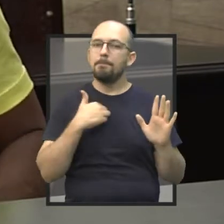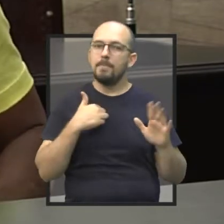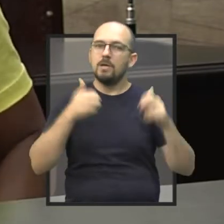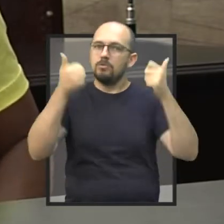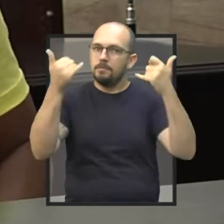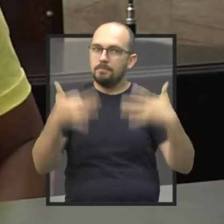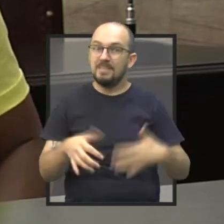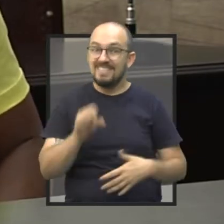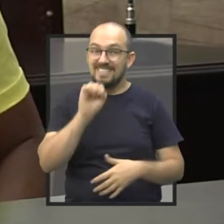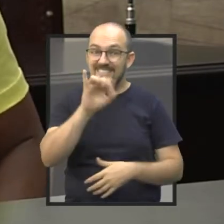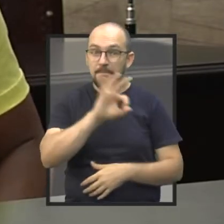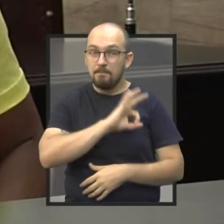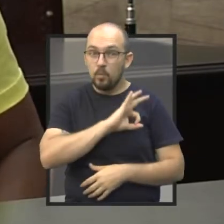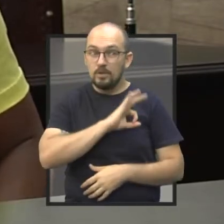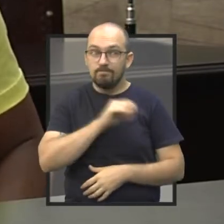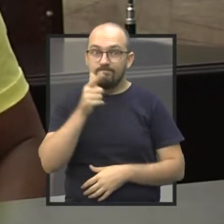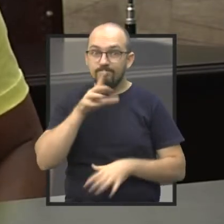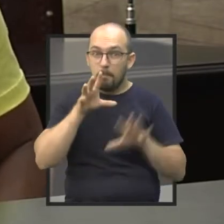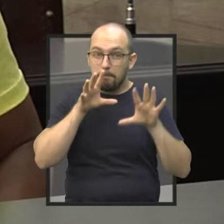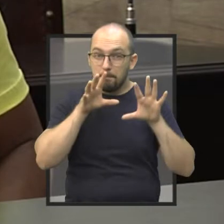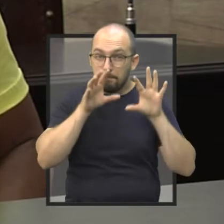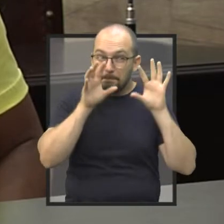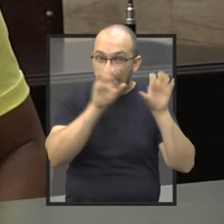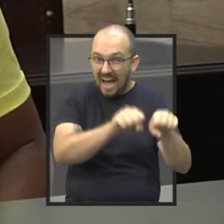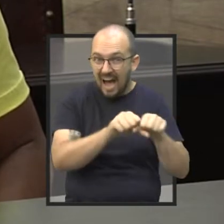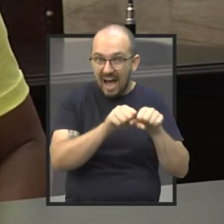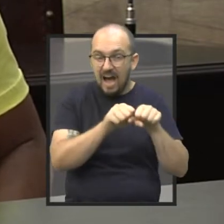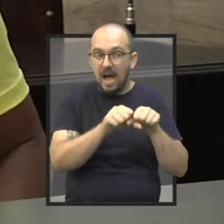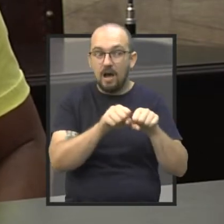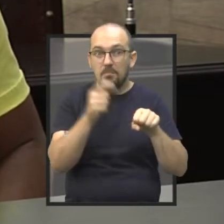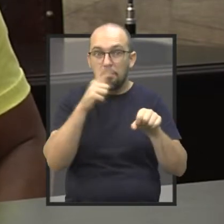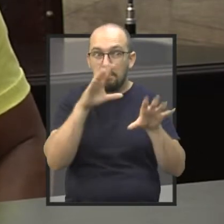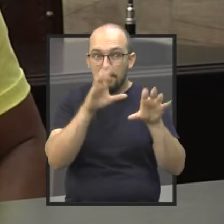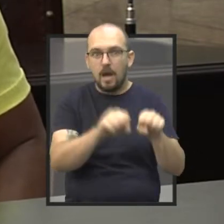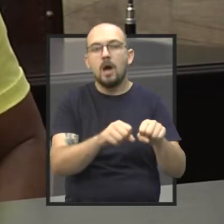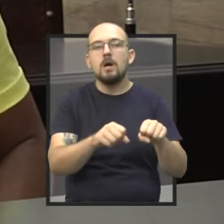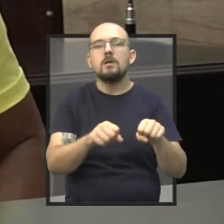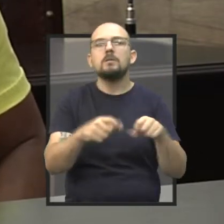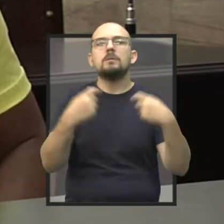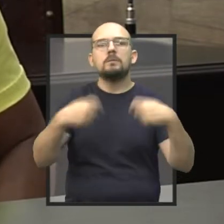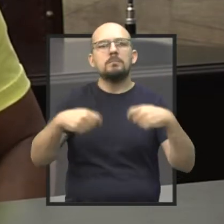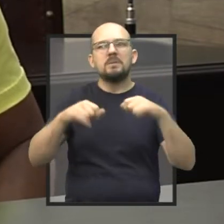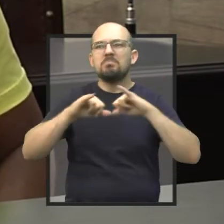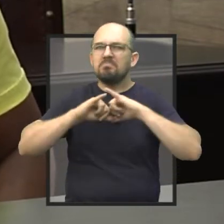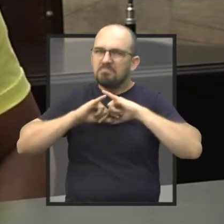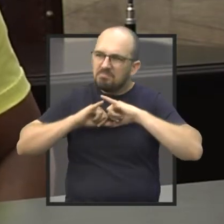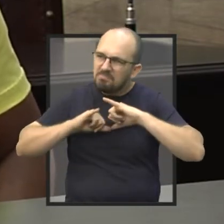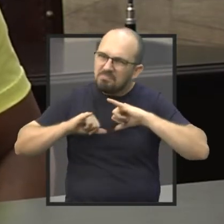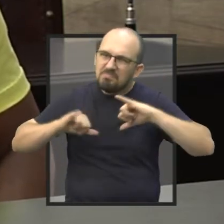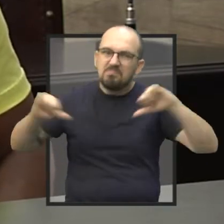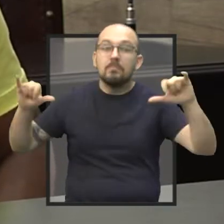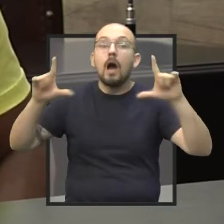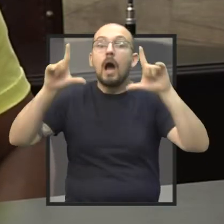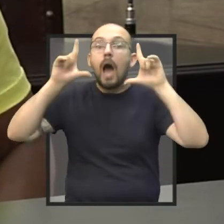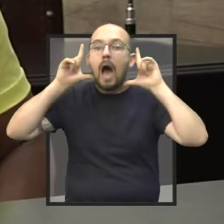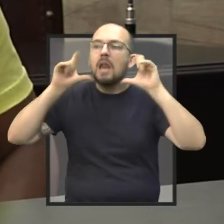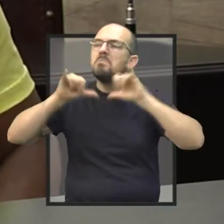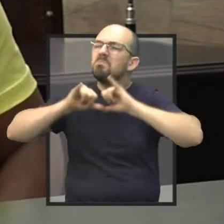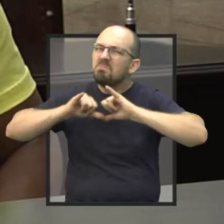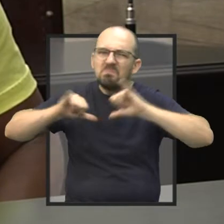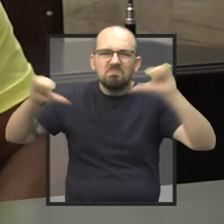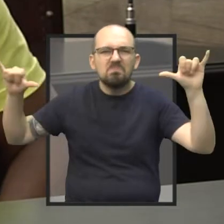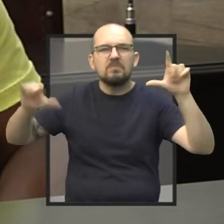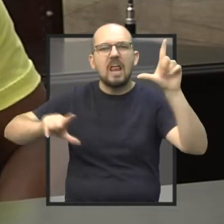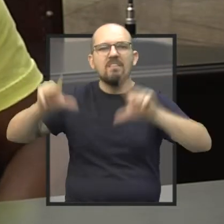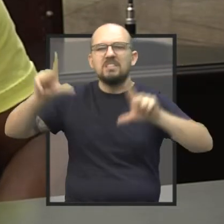que quando, se a polícia conseguir pegar essas pessoas, se essas pessoas serem divulgadas, mostrada a cara dessas pessoas